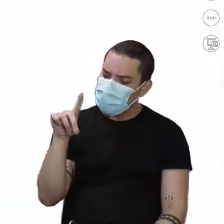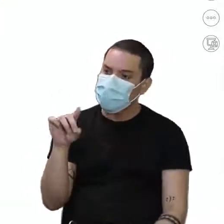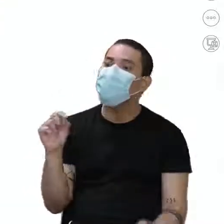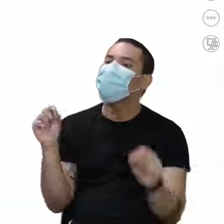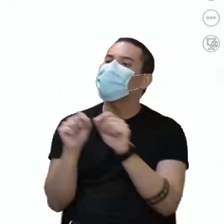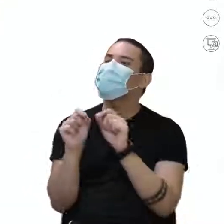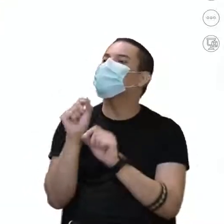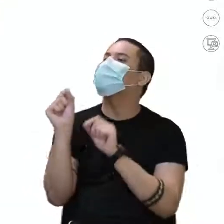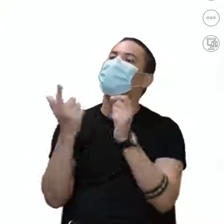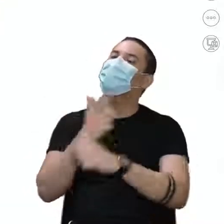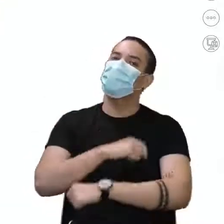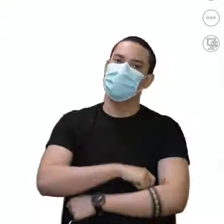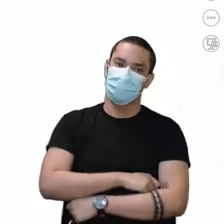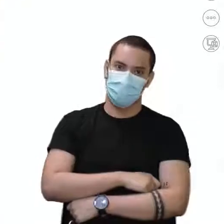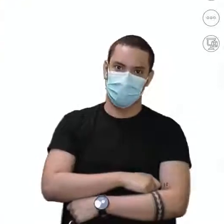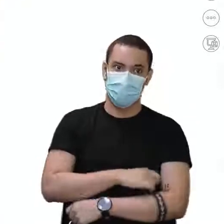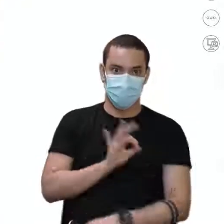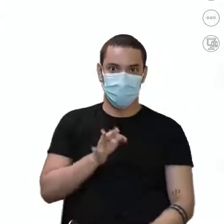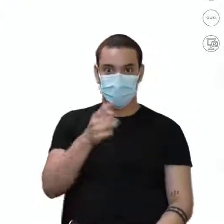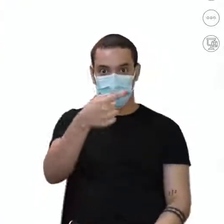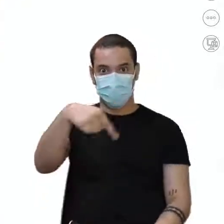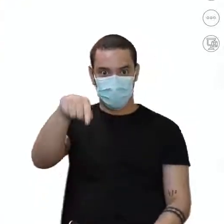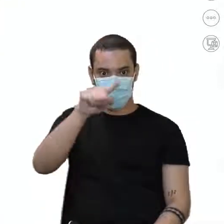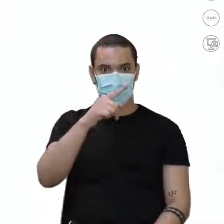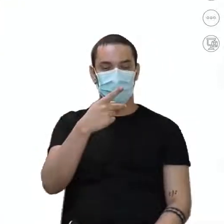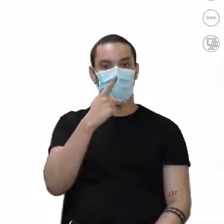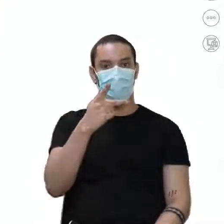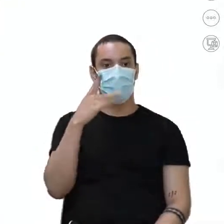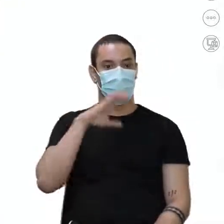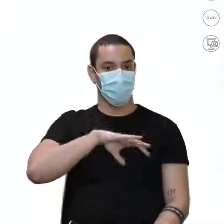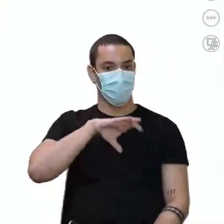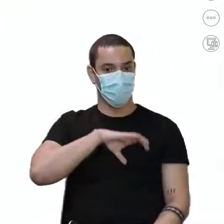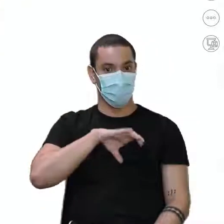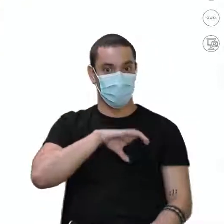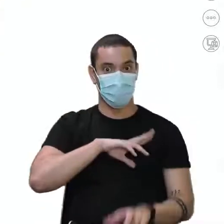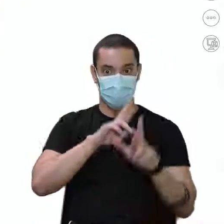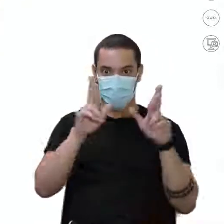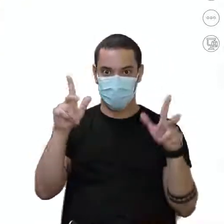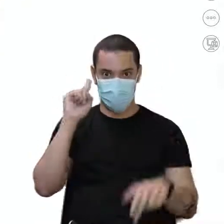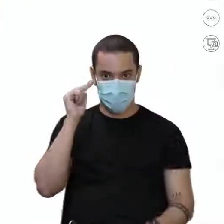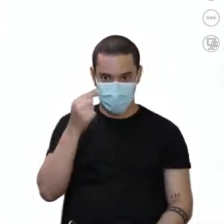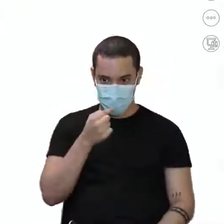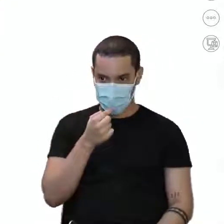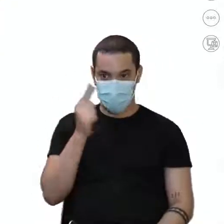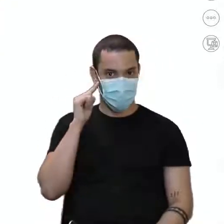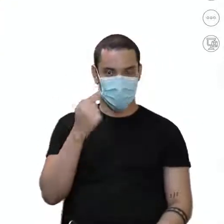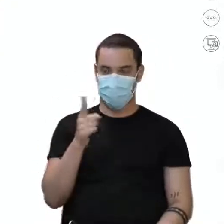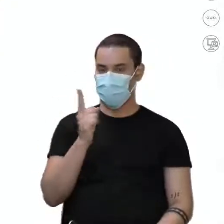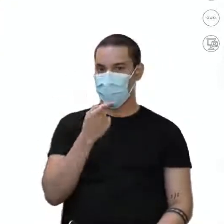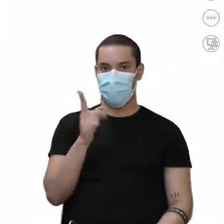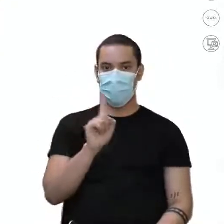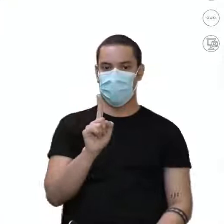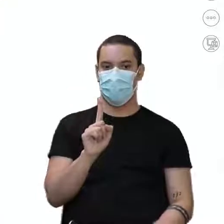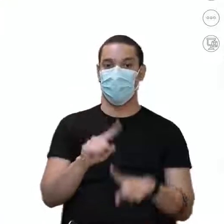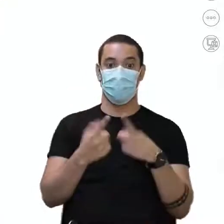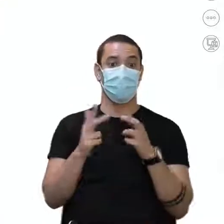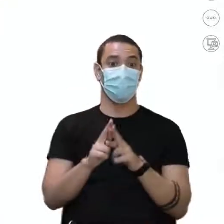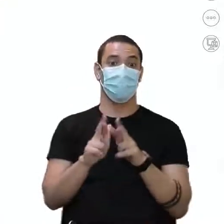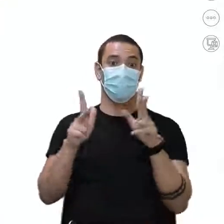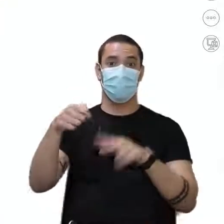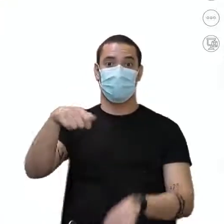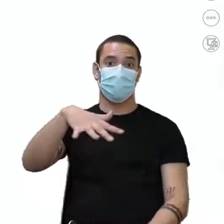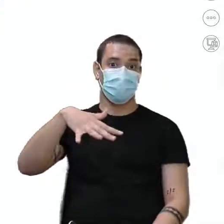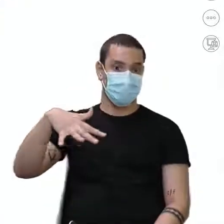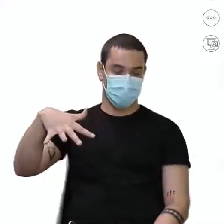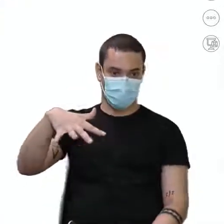que já fala português desde quando você aprendeu a sua língua materna, você sabe que a gente usa esse tipo de situação. E